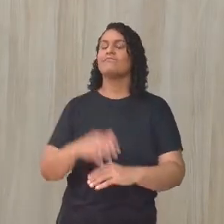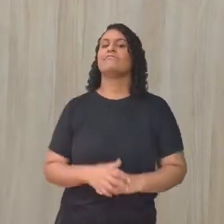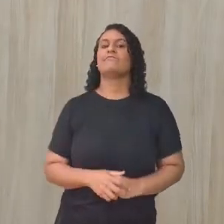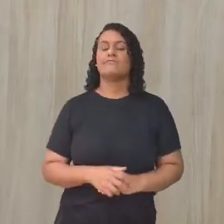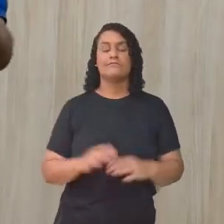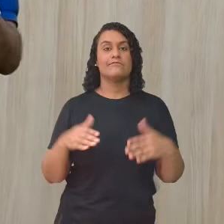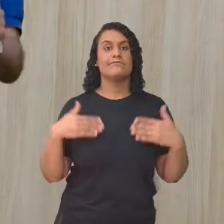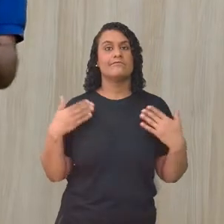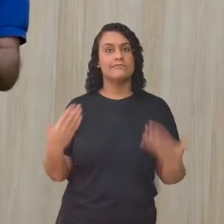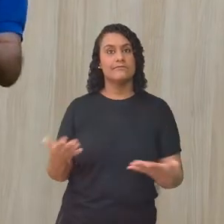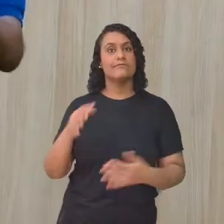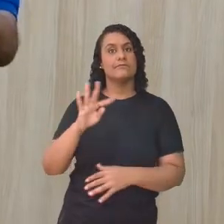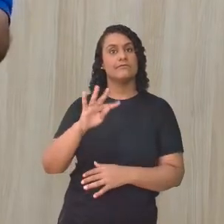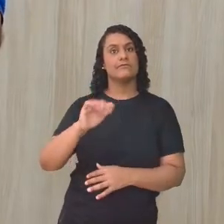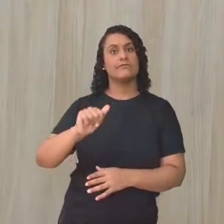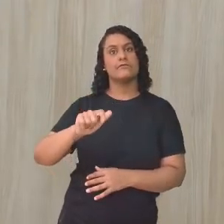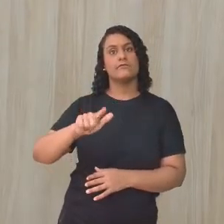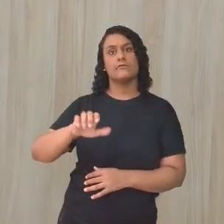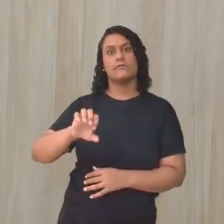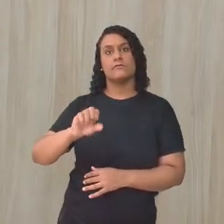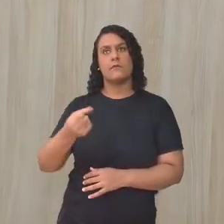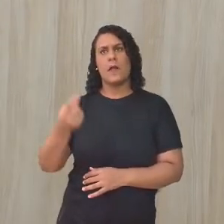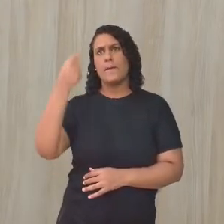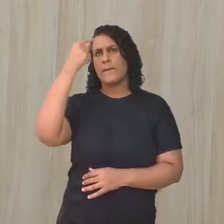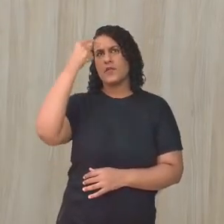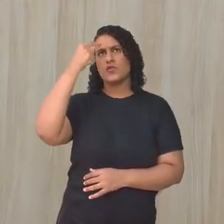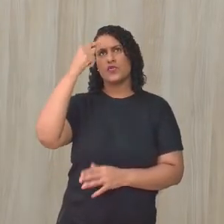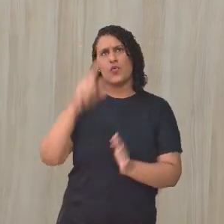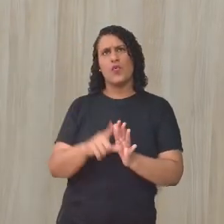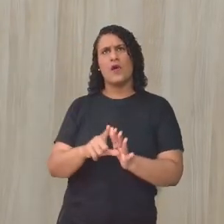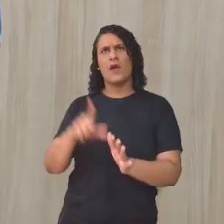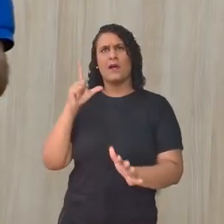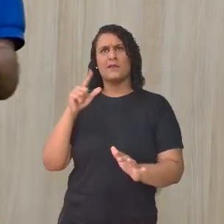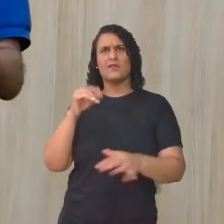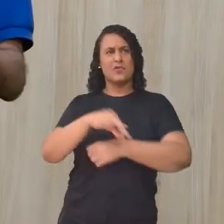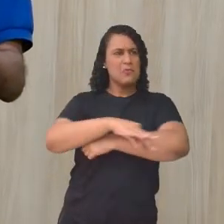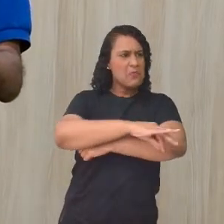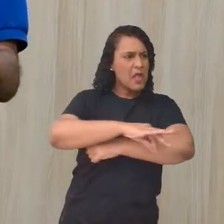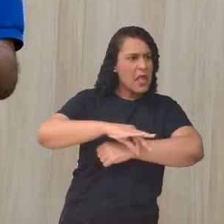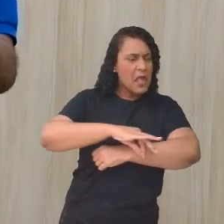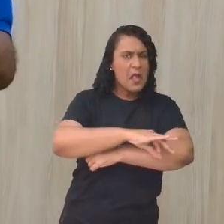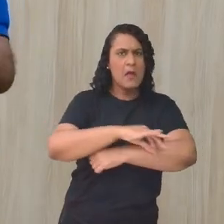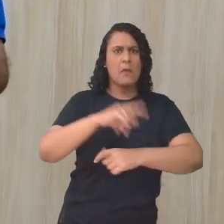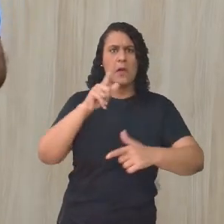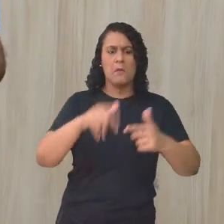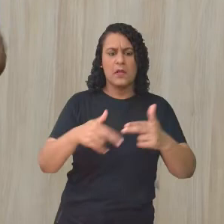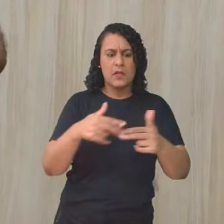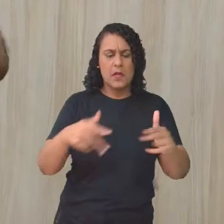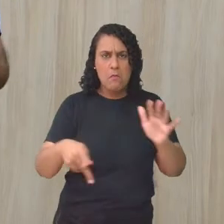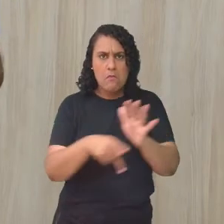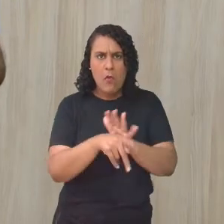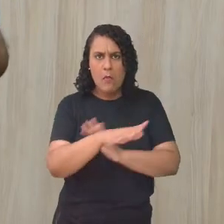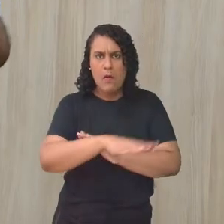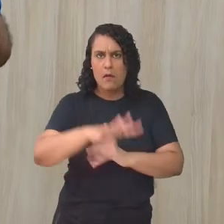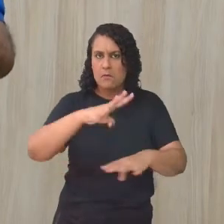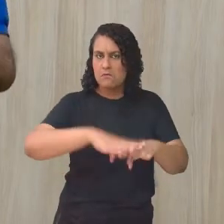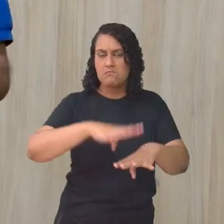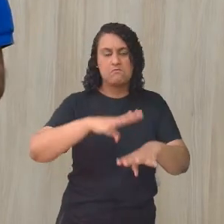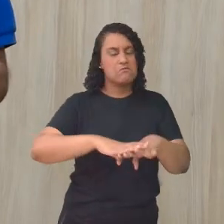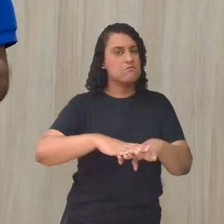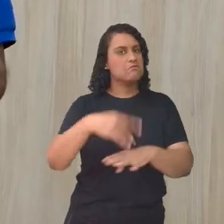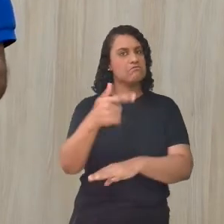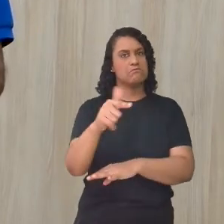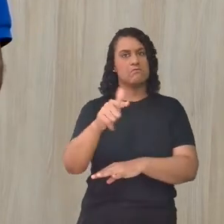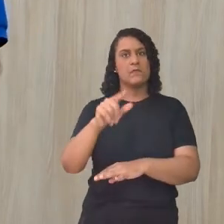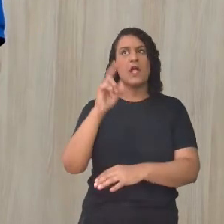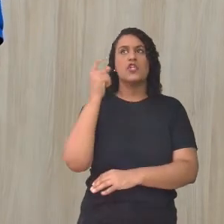Então veja, Tales, ele pensou isso sem recurso nenhum, sem régua, reflete isso um pouquinho, sem régua, sem nada, no sol do meio-dia